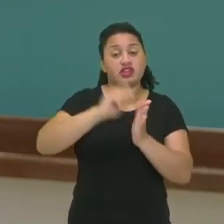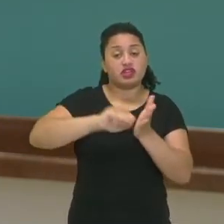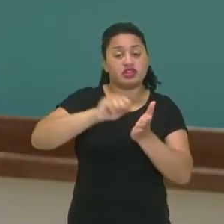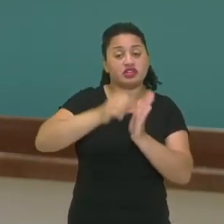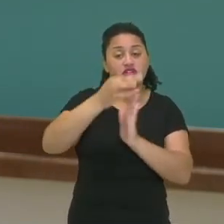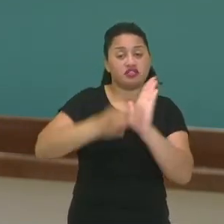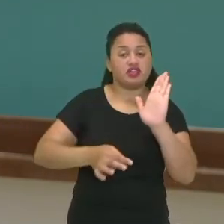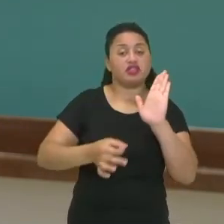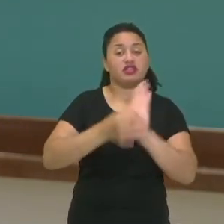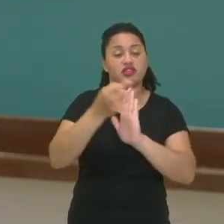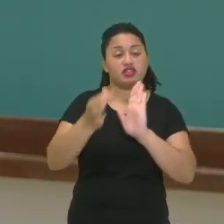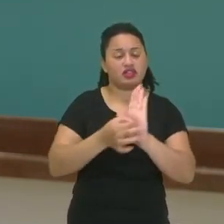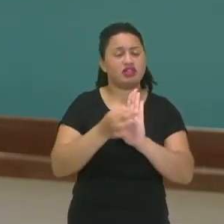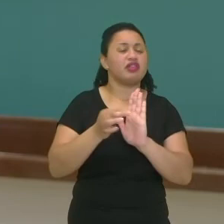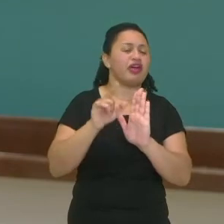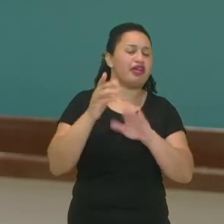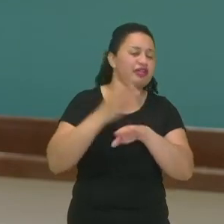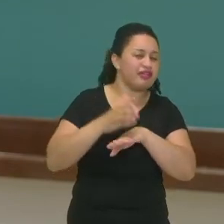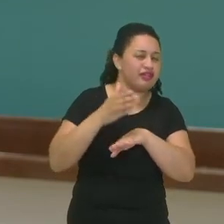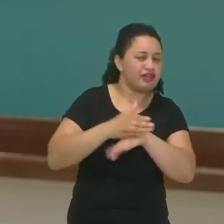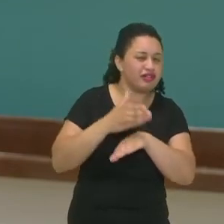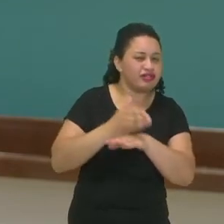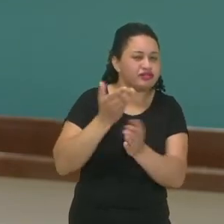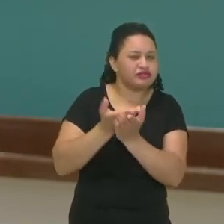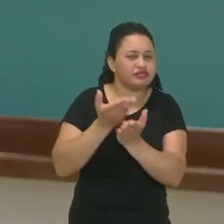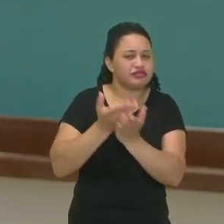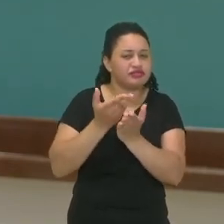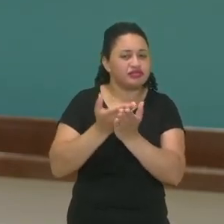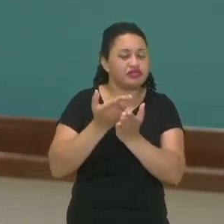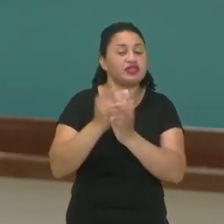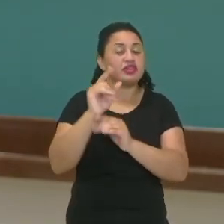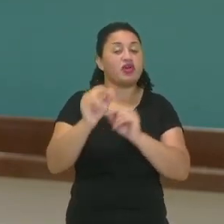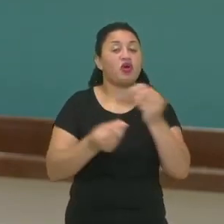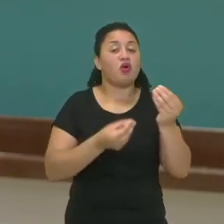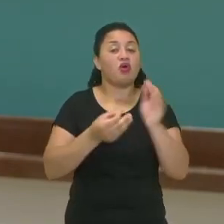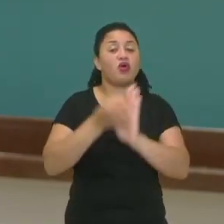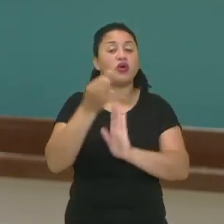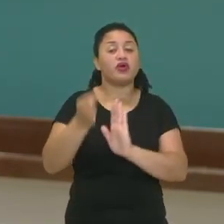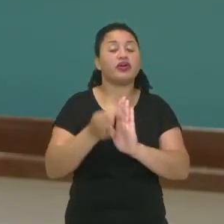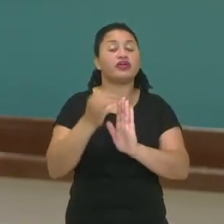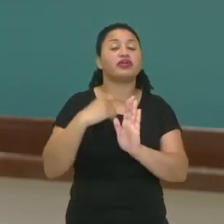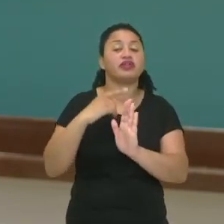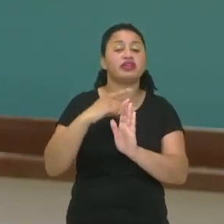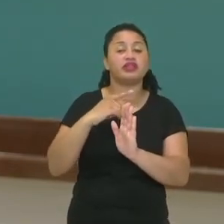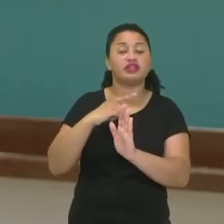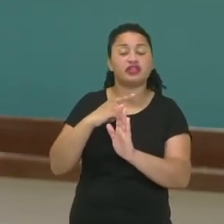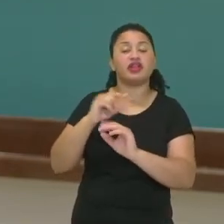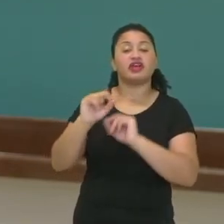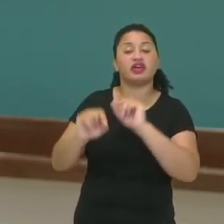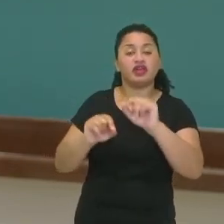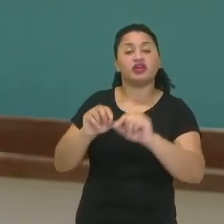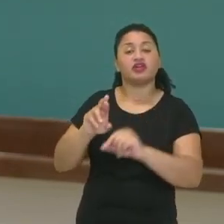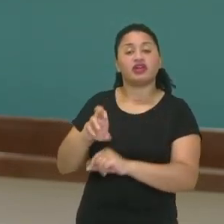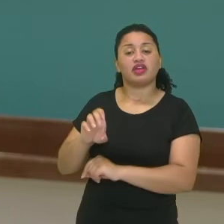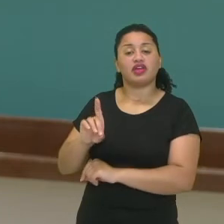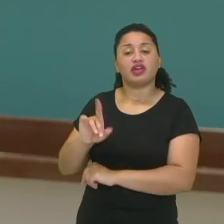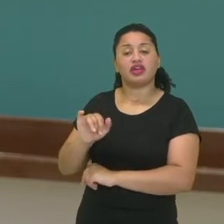testar, treinar, quer estudar melhor a argumentação, entre lá na plataforma, no